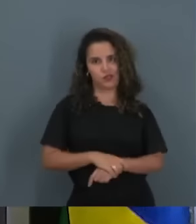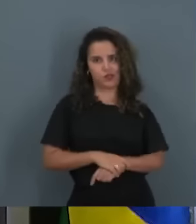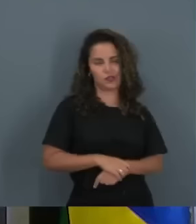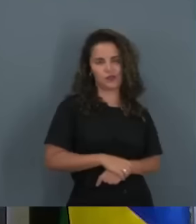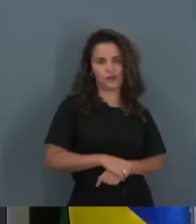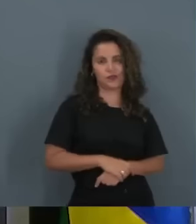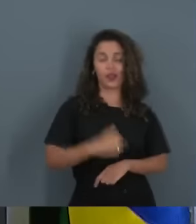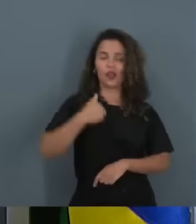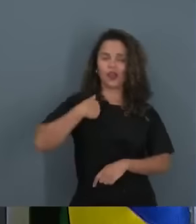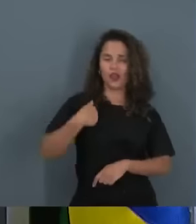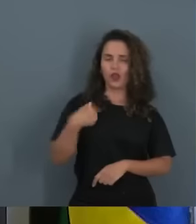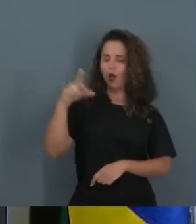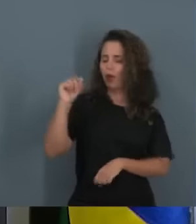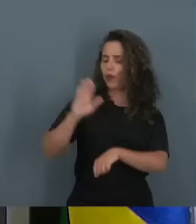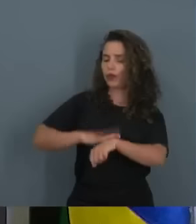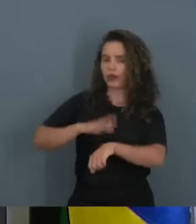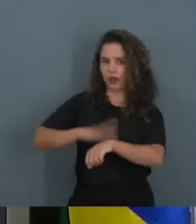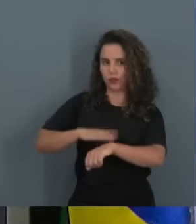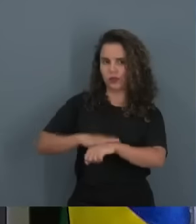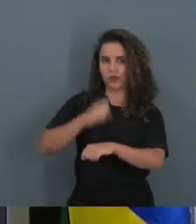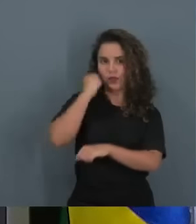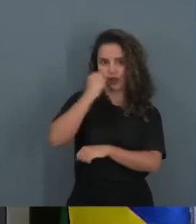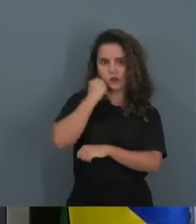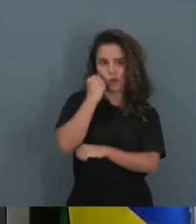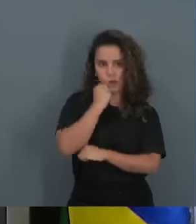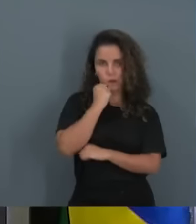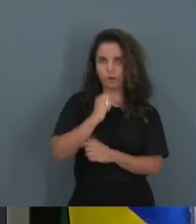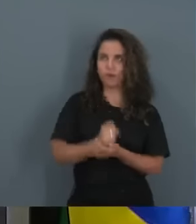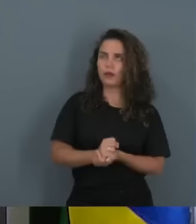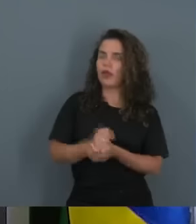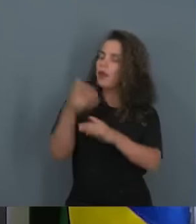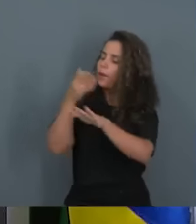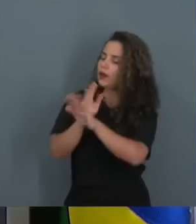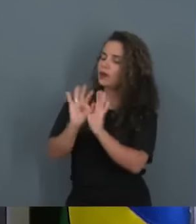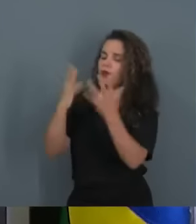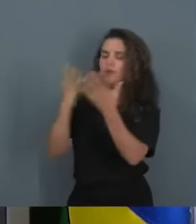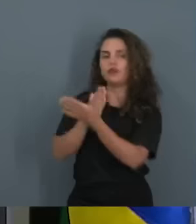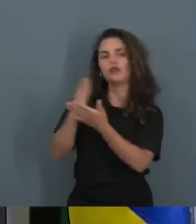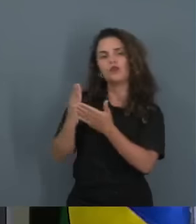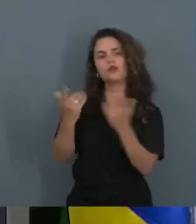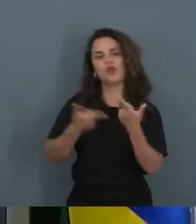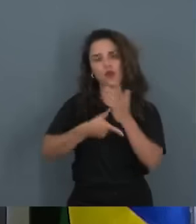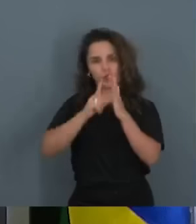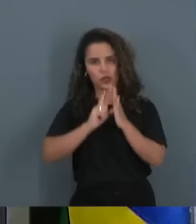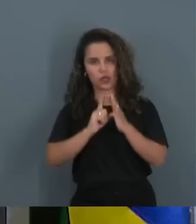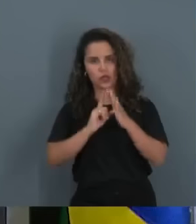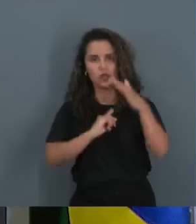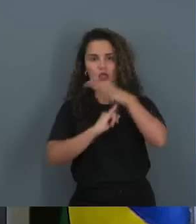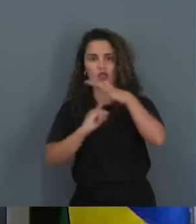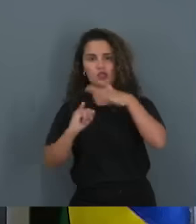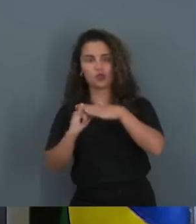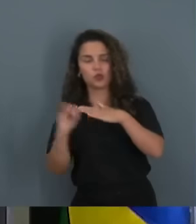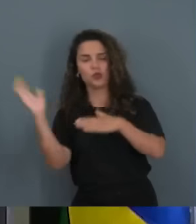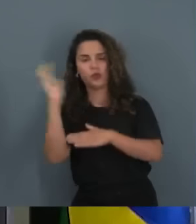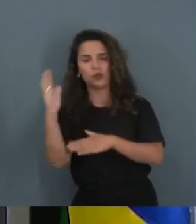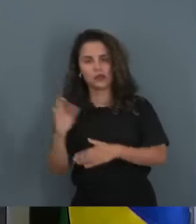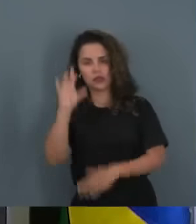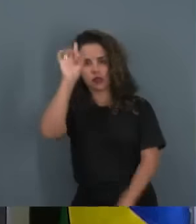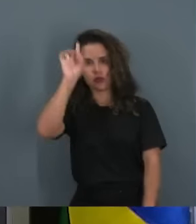Eu estava agora há pouco tempo, senador Stevenson, num evento que começou ontem, do Instituto Brasileiro de